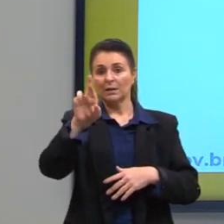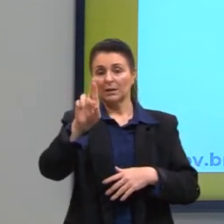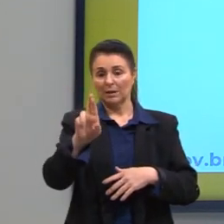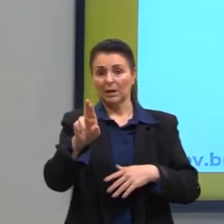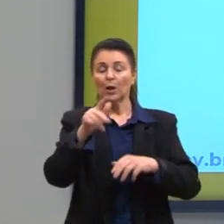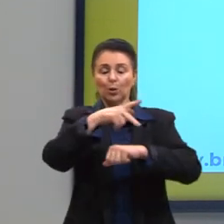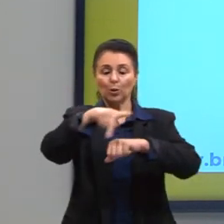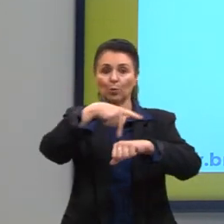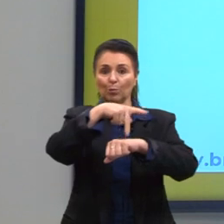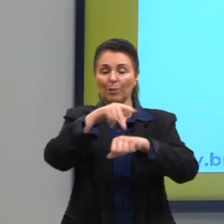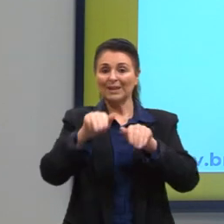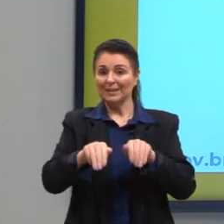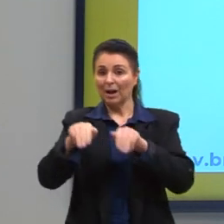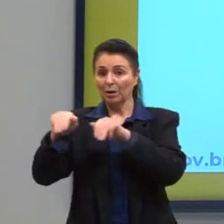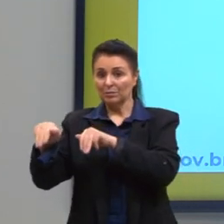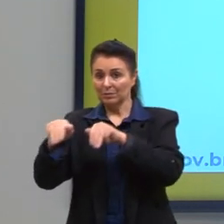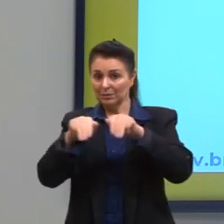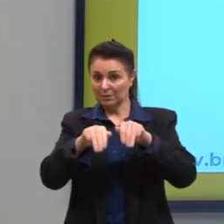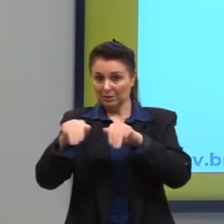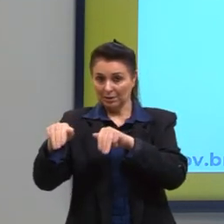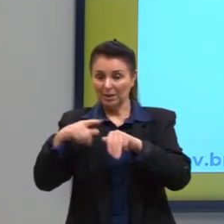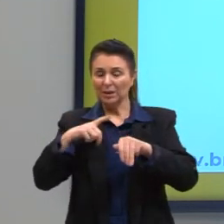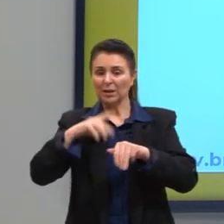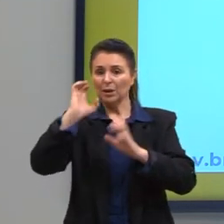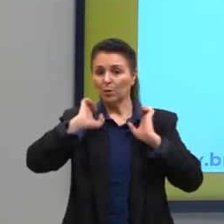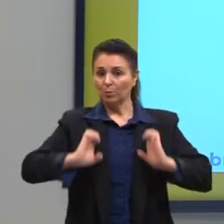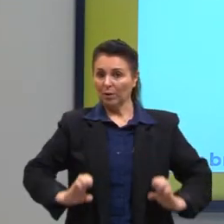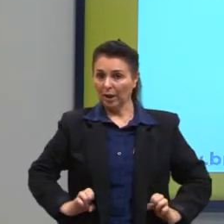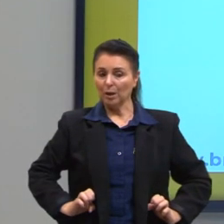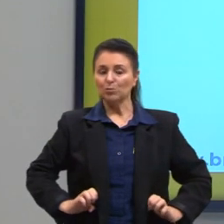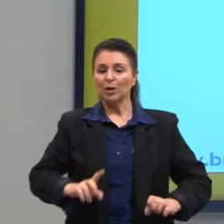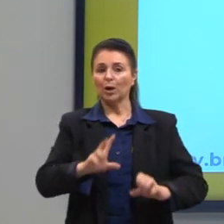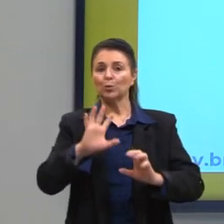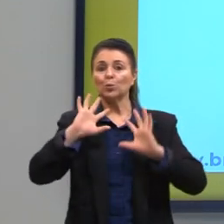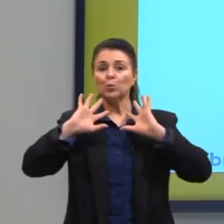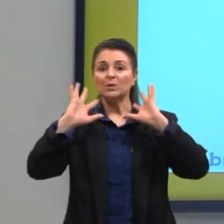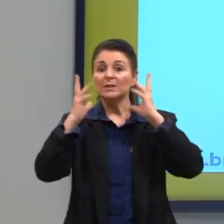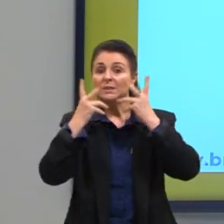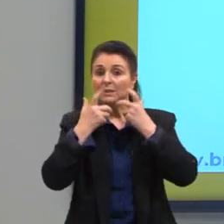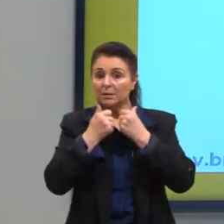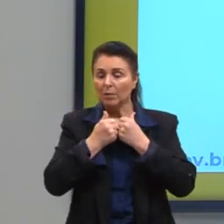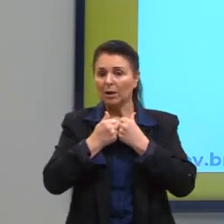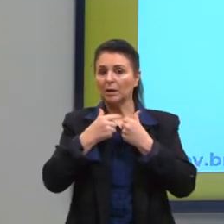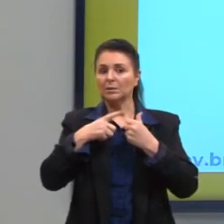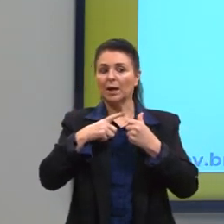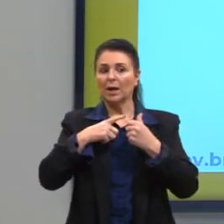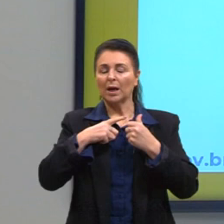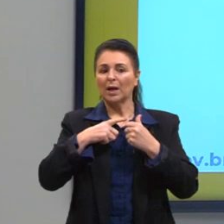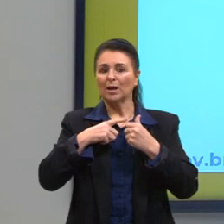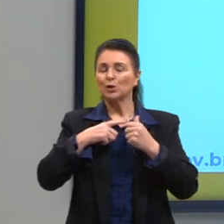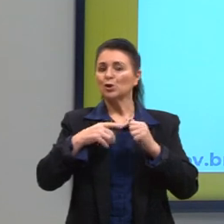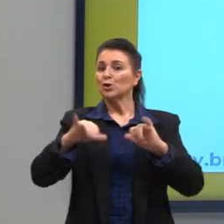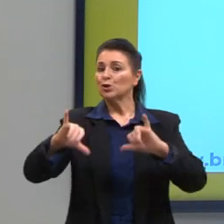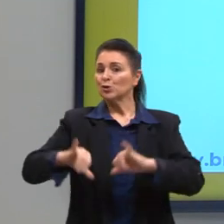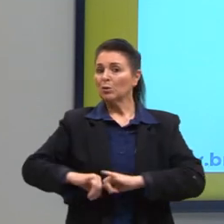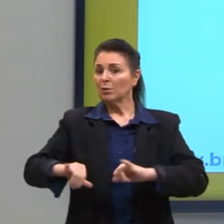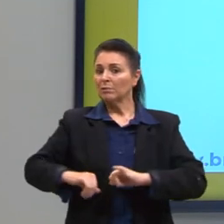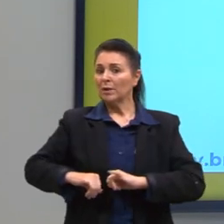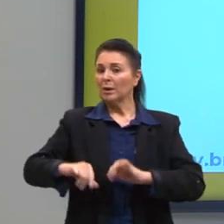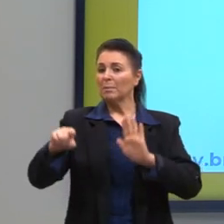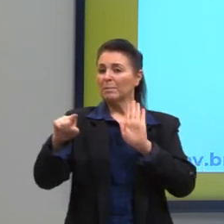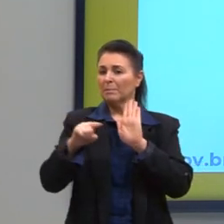o que que ele defende velho tem uma ética toda voltada a questão dos animais a questão o menor sofrimento por Singer é